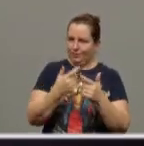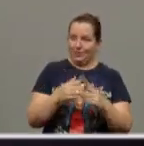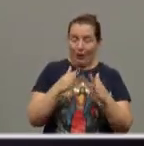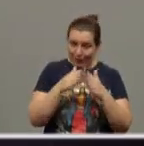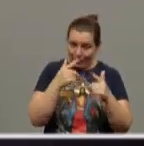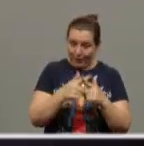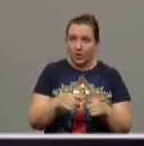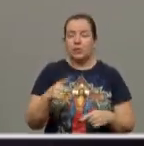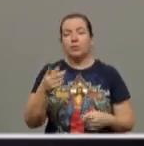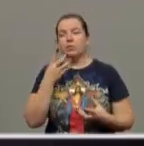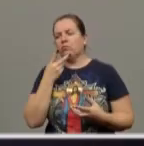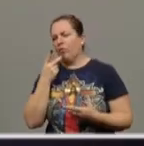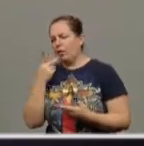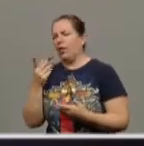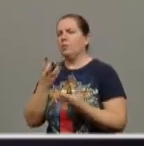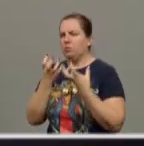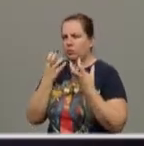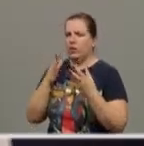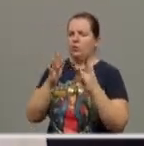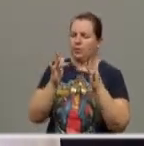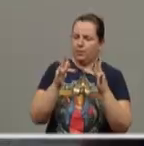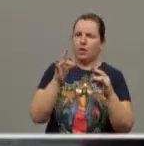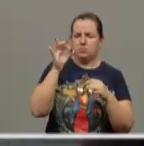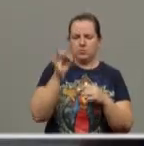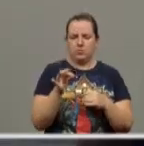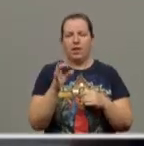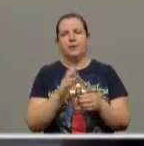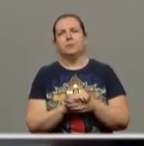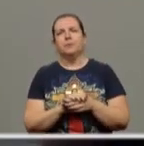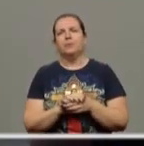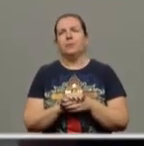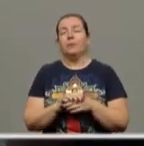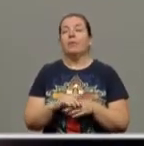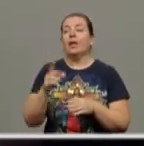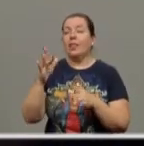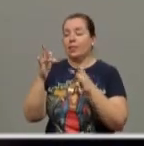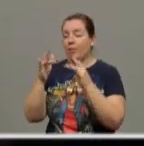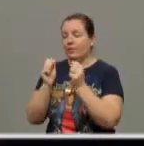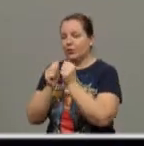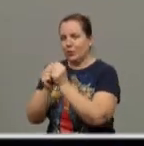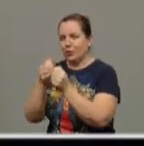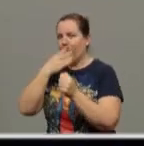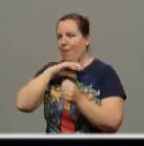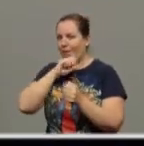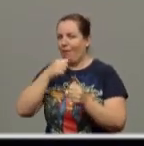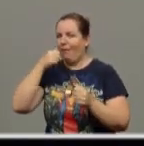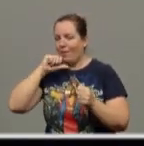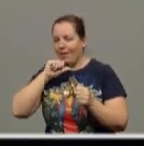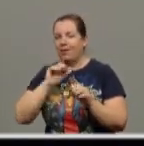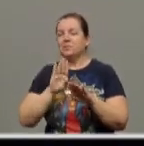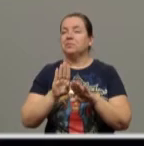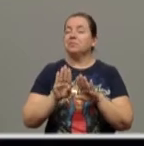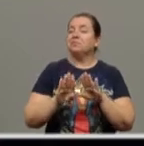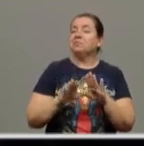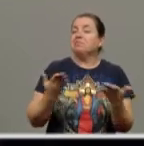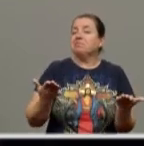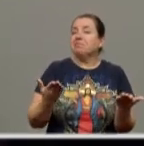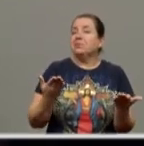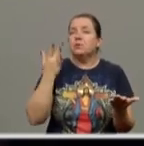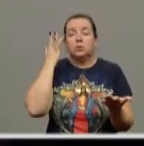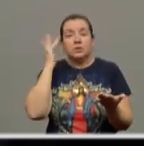falei, ó, quero namorar direitinho, né? A gente ia para lá, namorava lá junto com os pais. E talvez as pessoas,